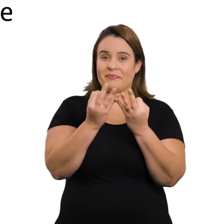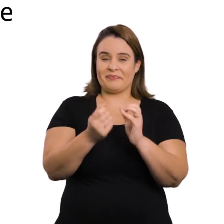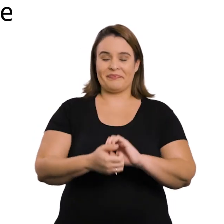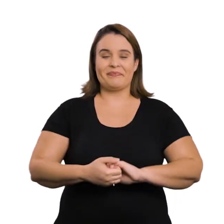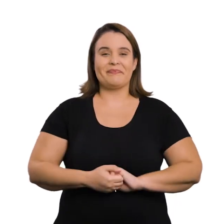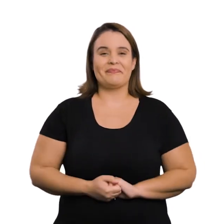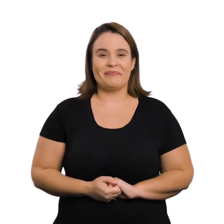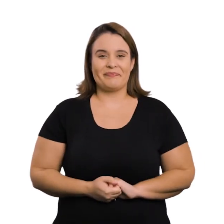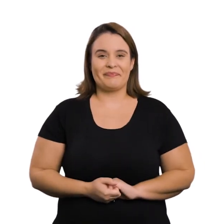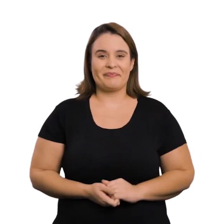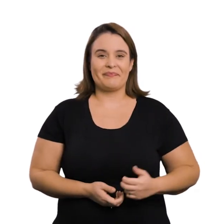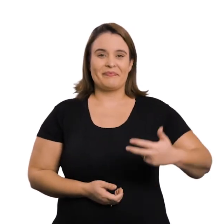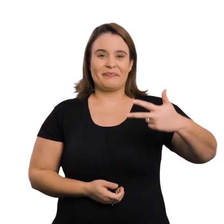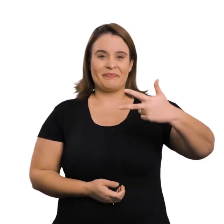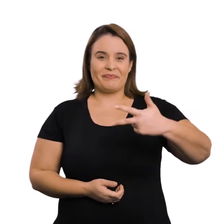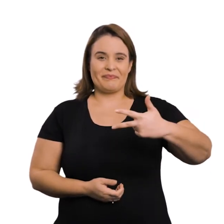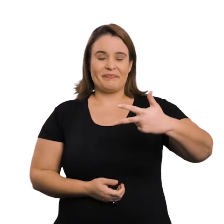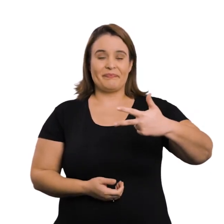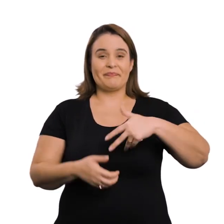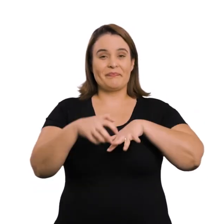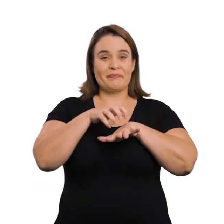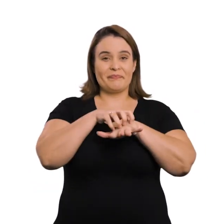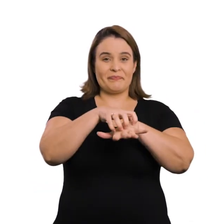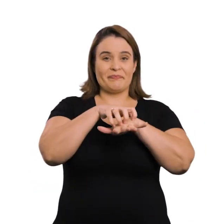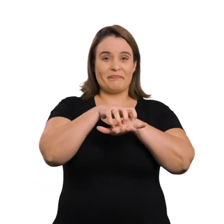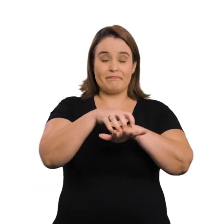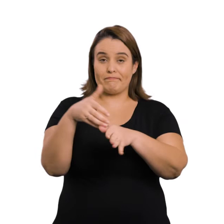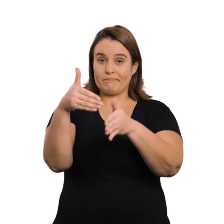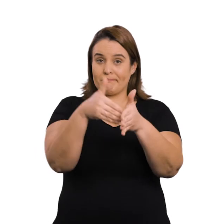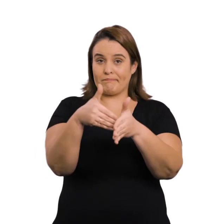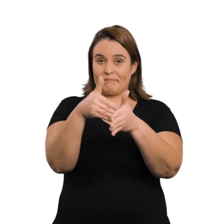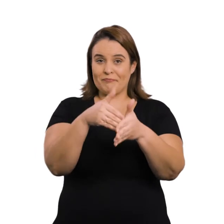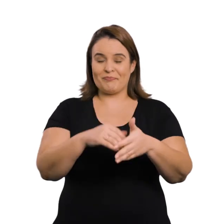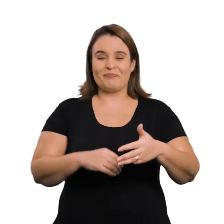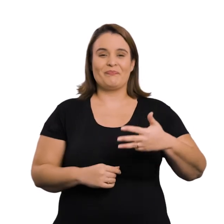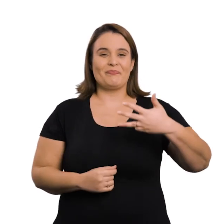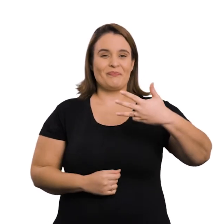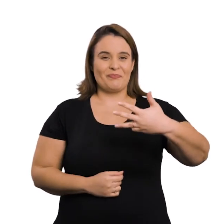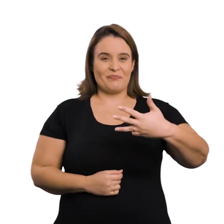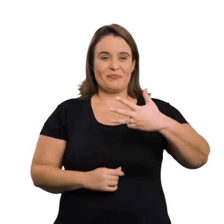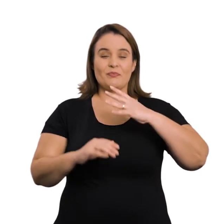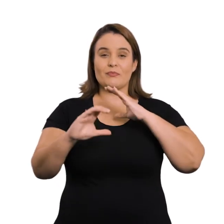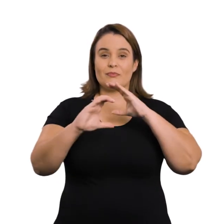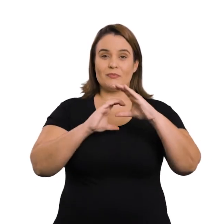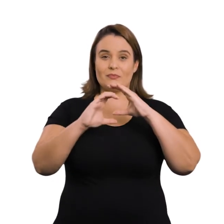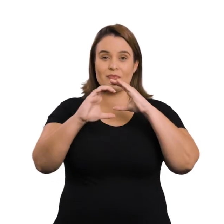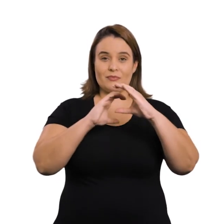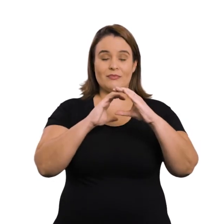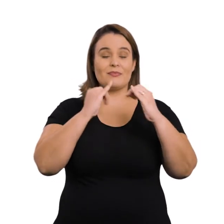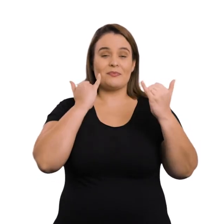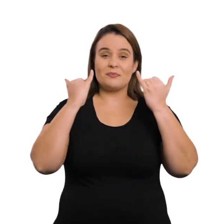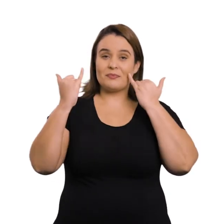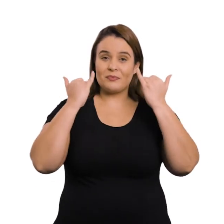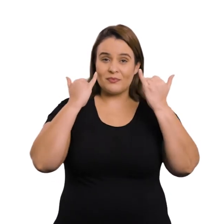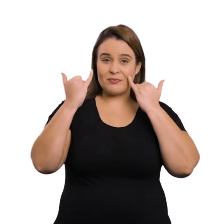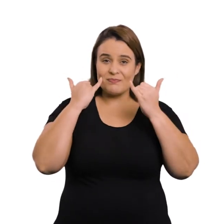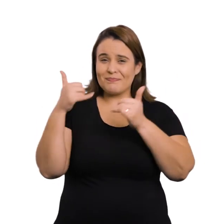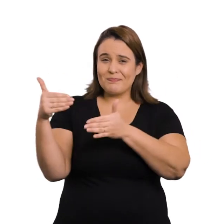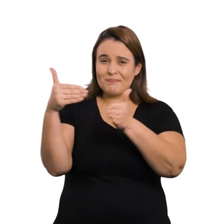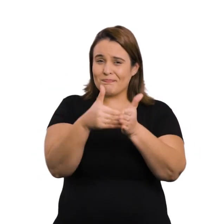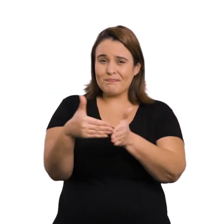multifamiliar. C. Barreiras nos serviços de transporte. D. Barreiras na comunicação